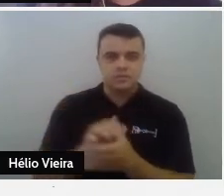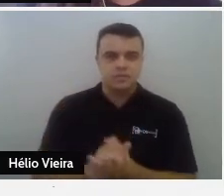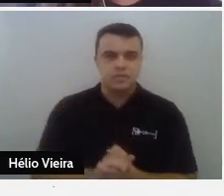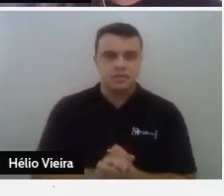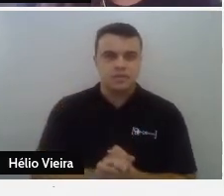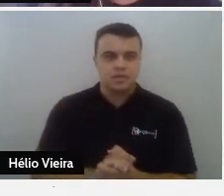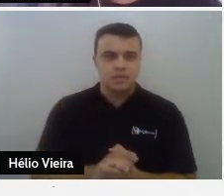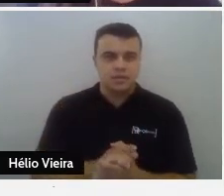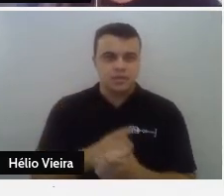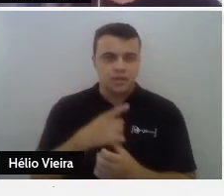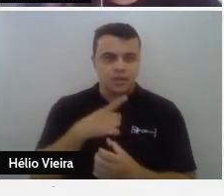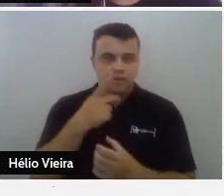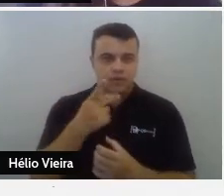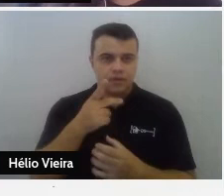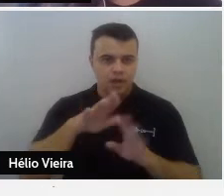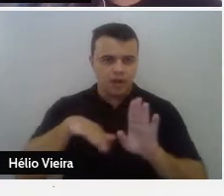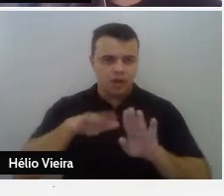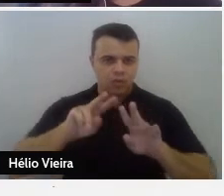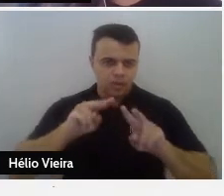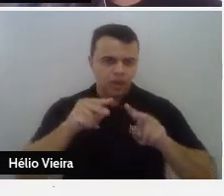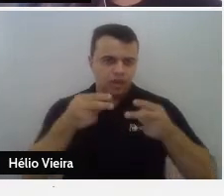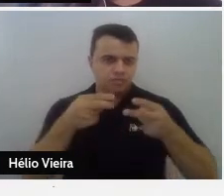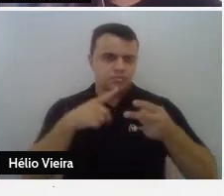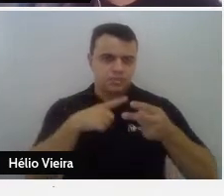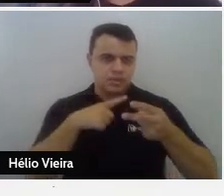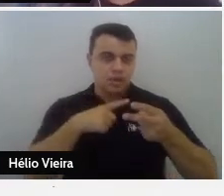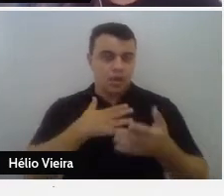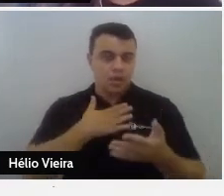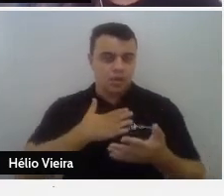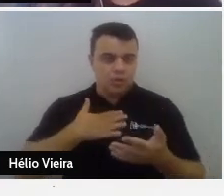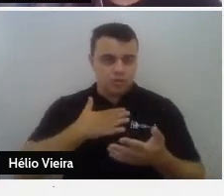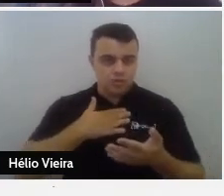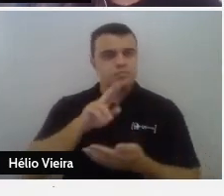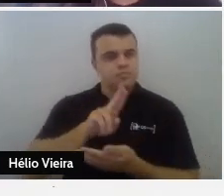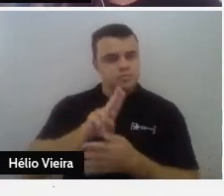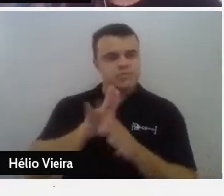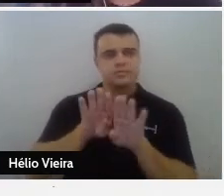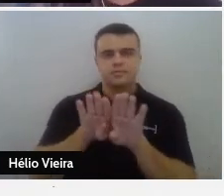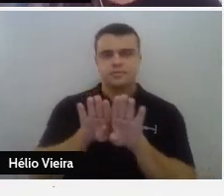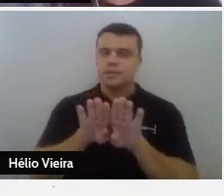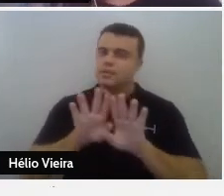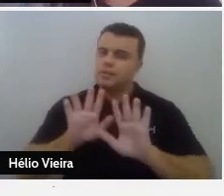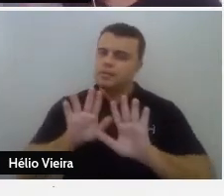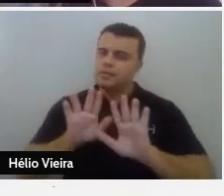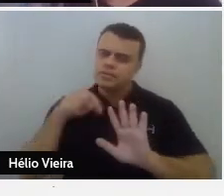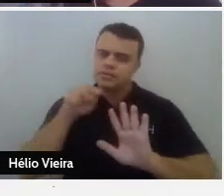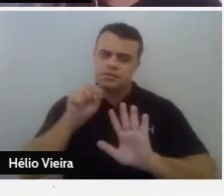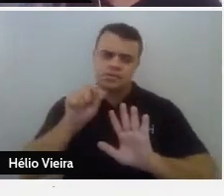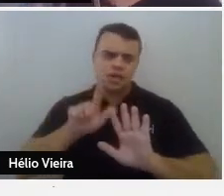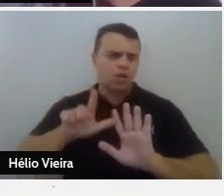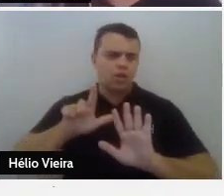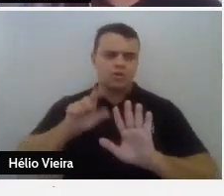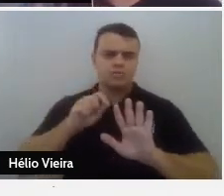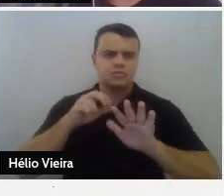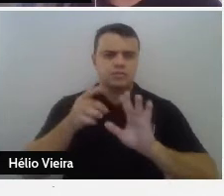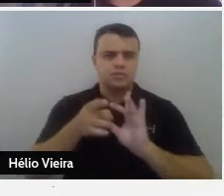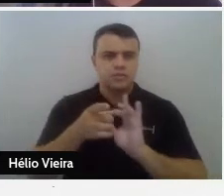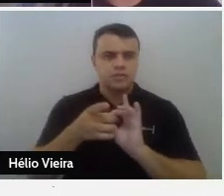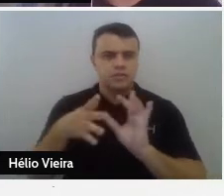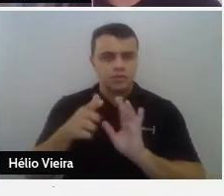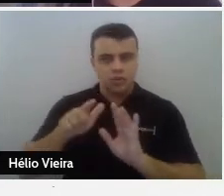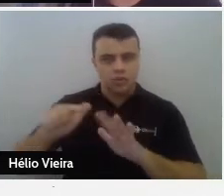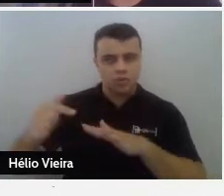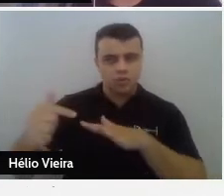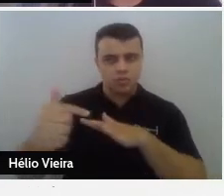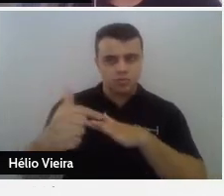Aqui eu linkei alguns que eu gosto de usar, mas lógico que existe muito outros,